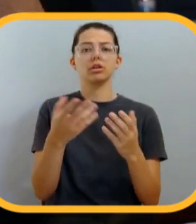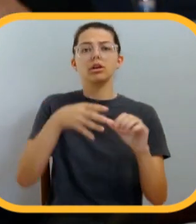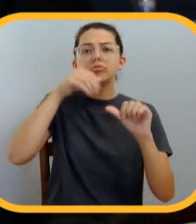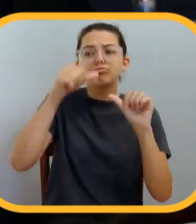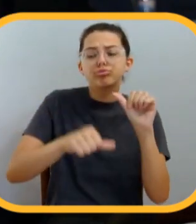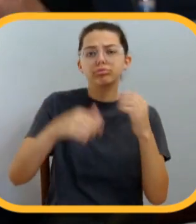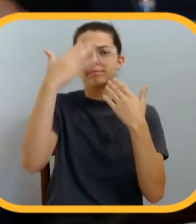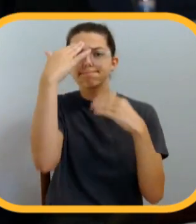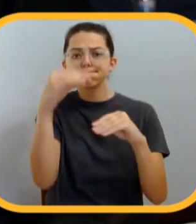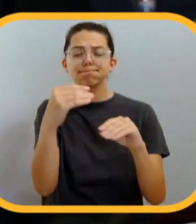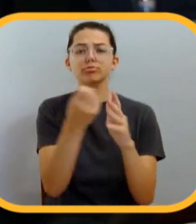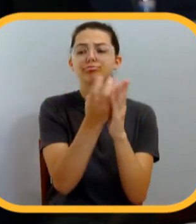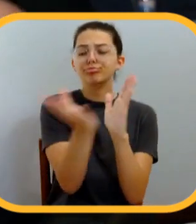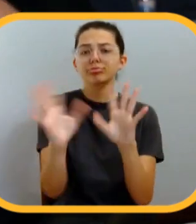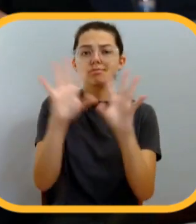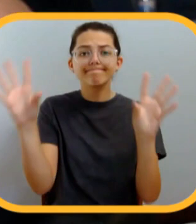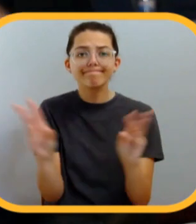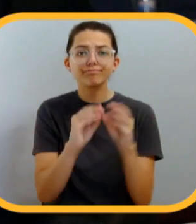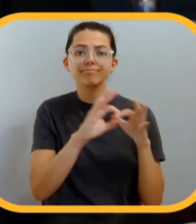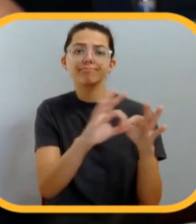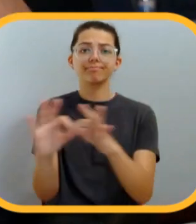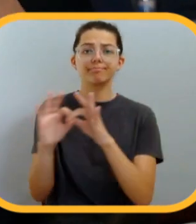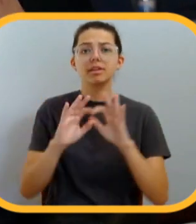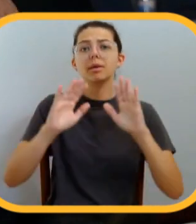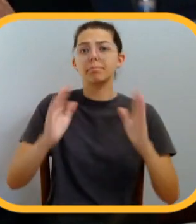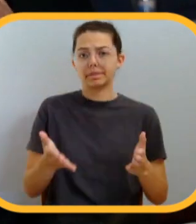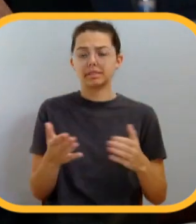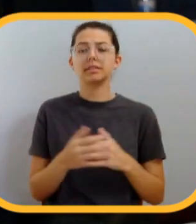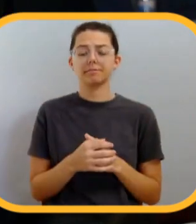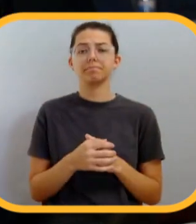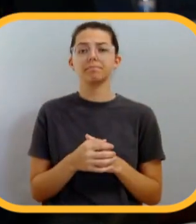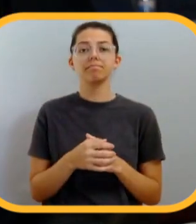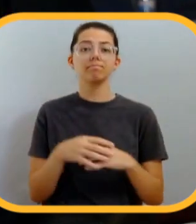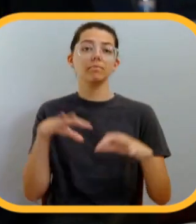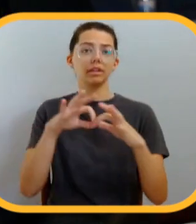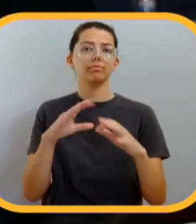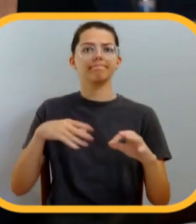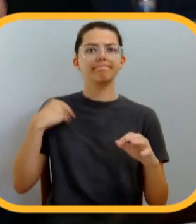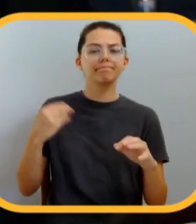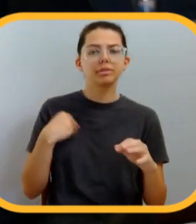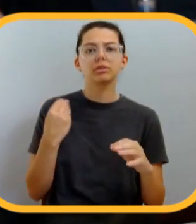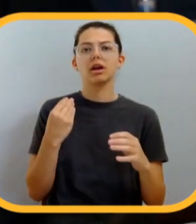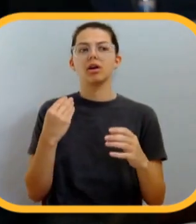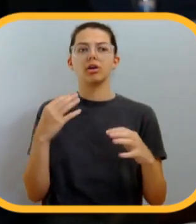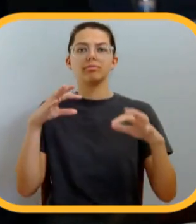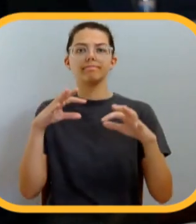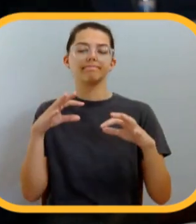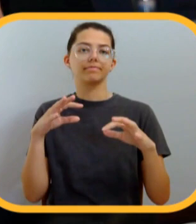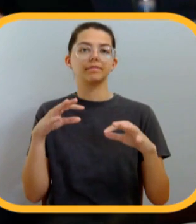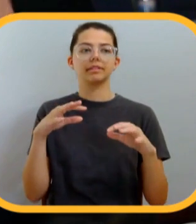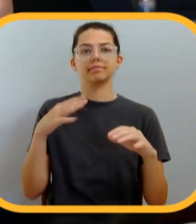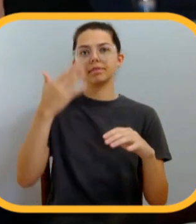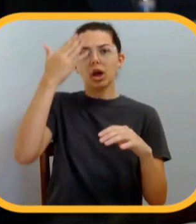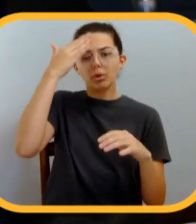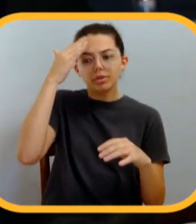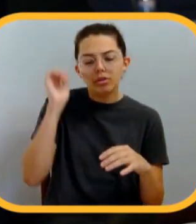todos esses discursos e narrativas que estão a ser construídas há muito tempo em relação à preocupação que se deve ter em